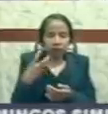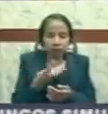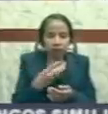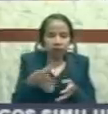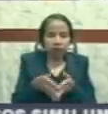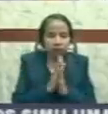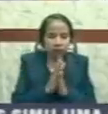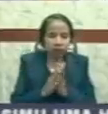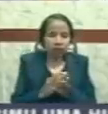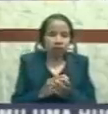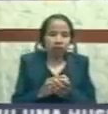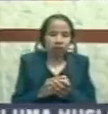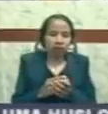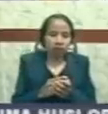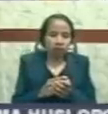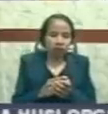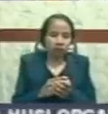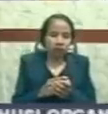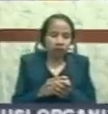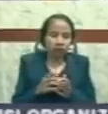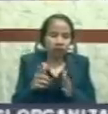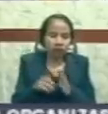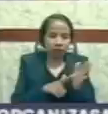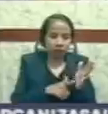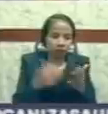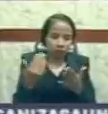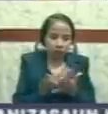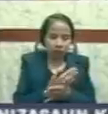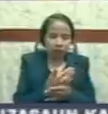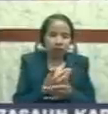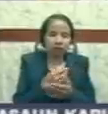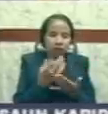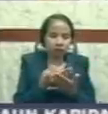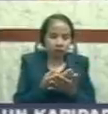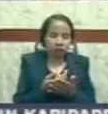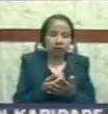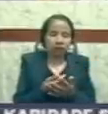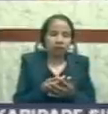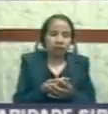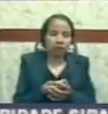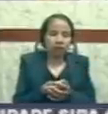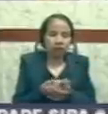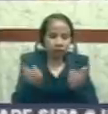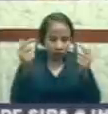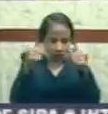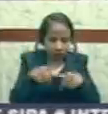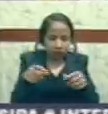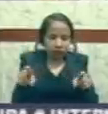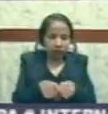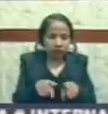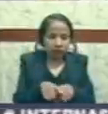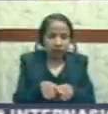amisuzere, cata, nova lei de enquadramento orçamental se mai, nessa e a general de